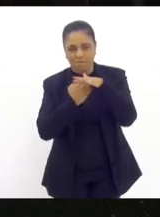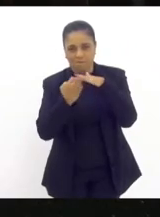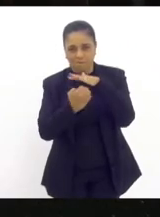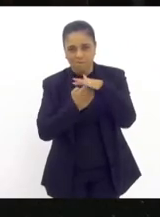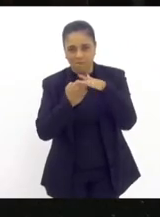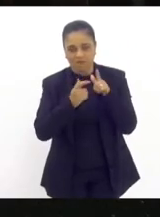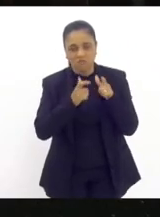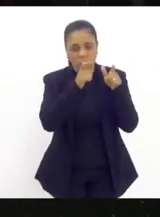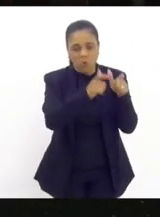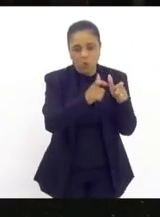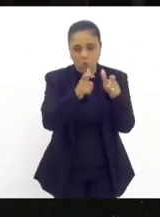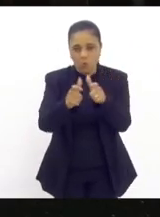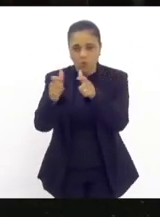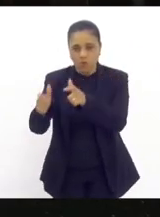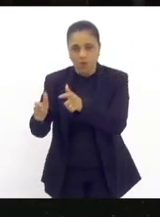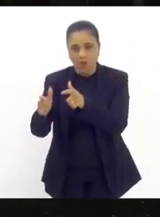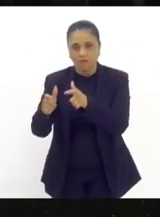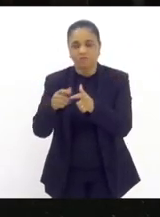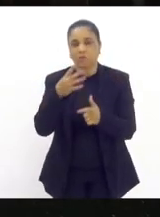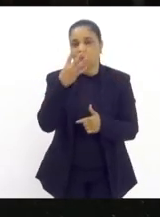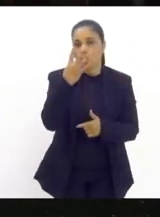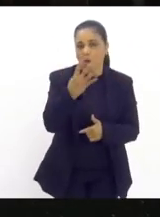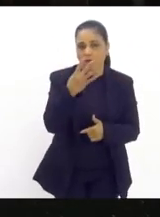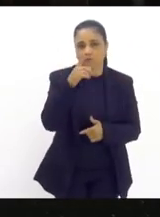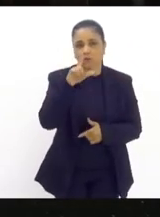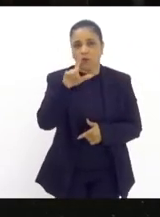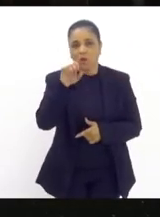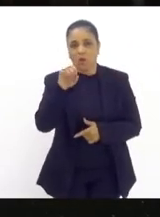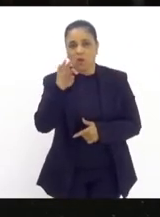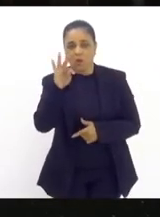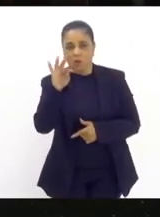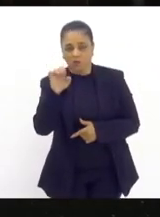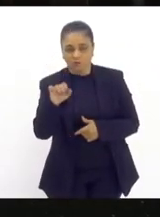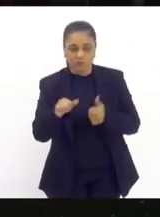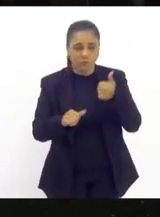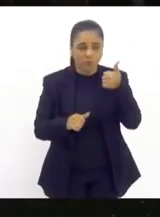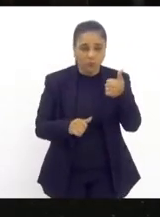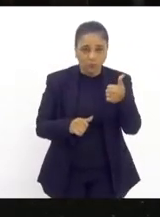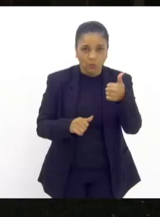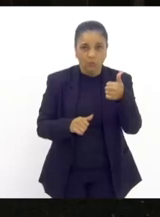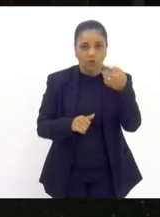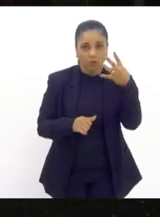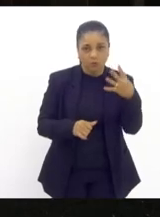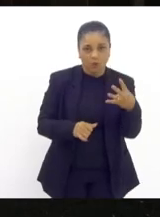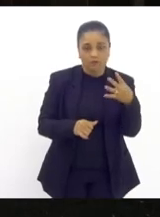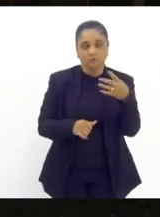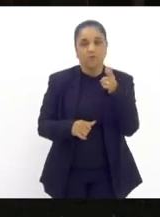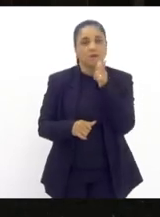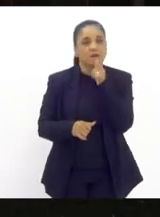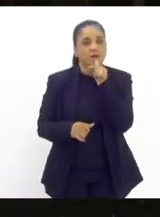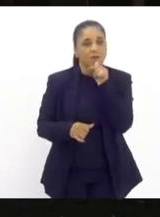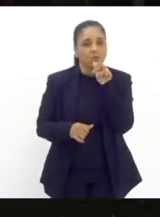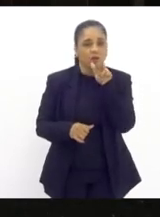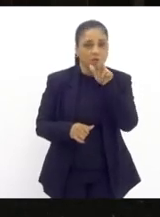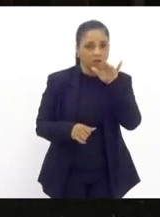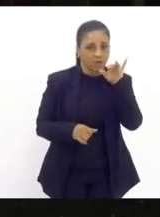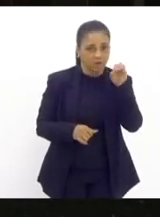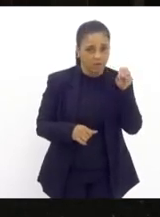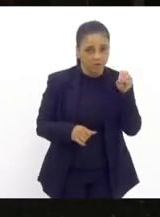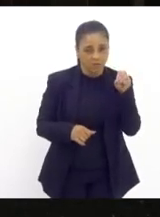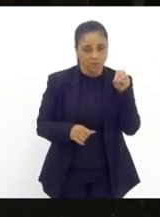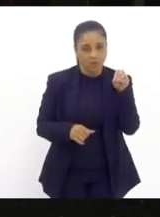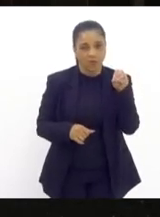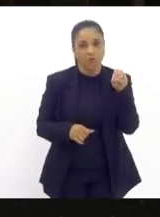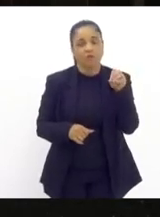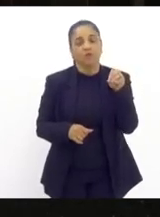regiões em quatro um e quatro com águas do rio que cobrem que